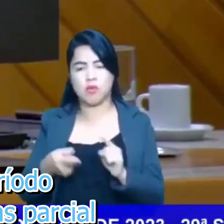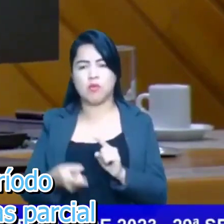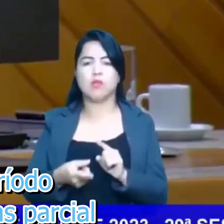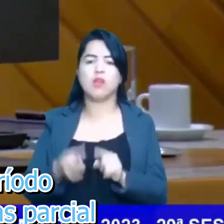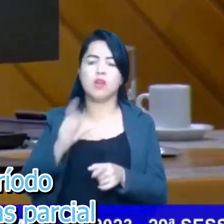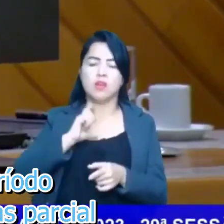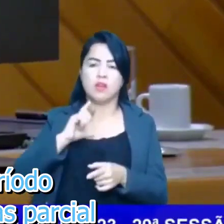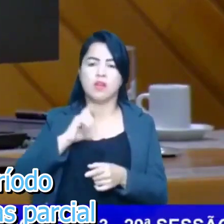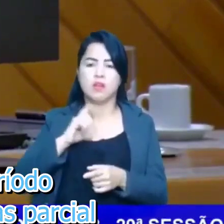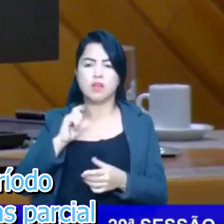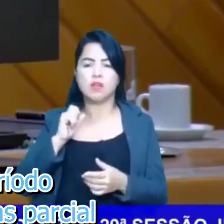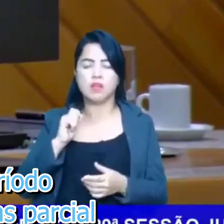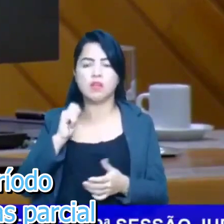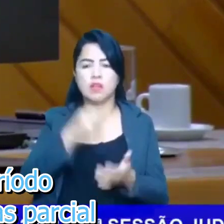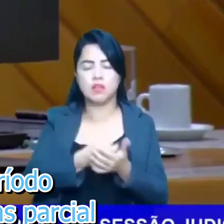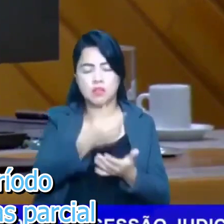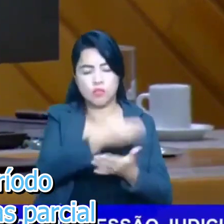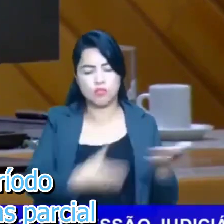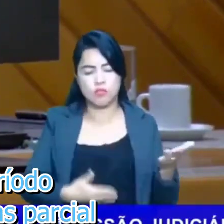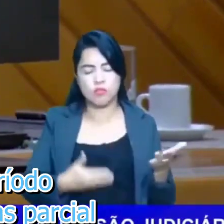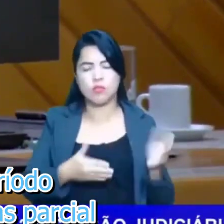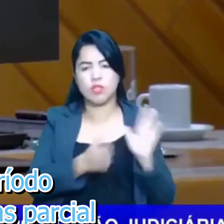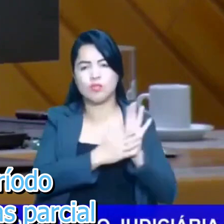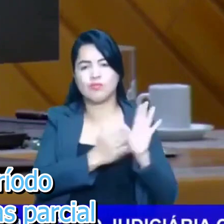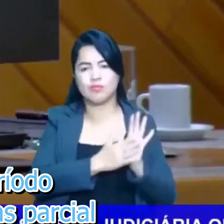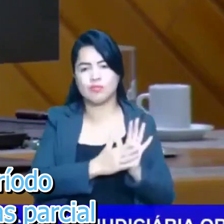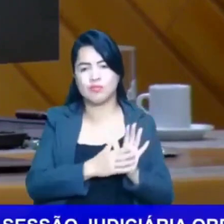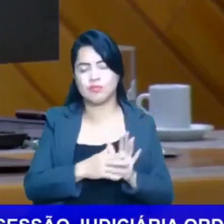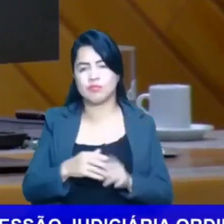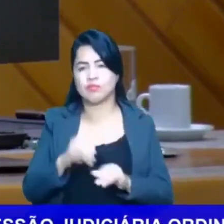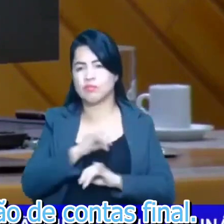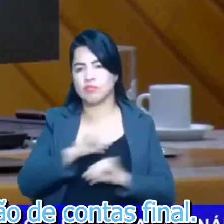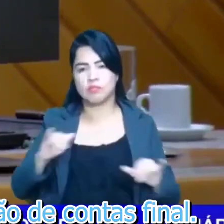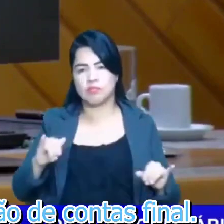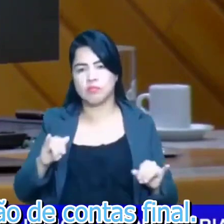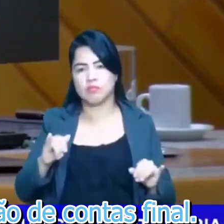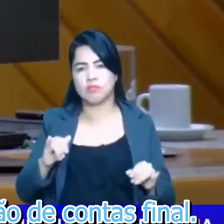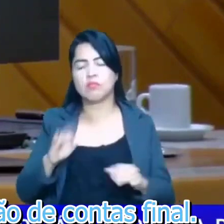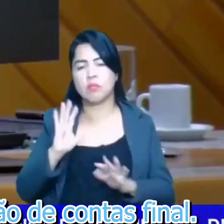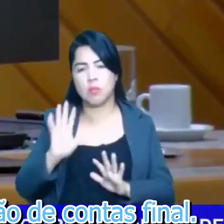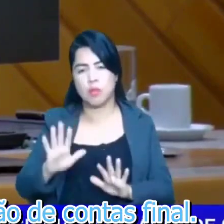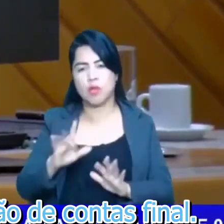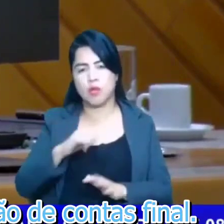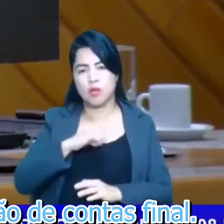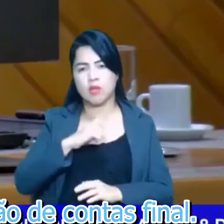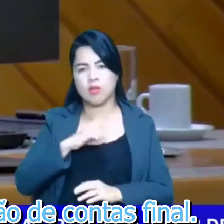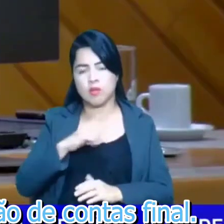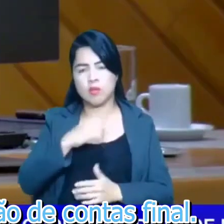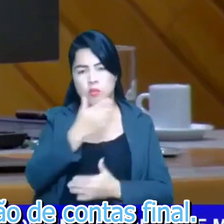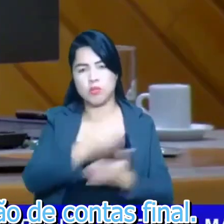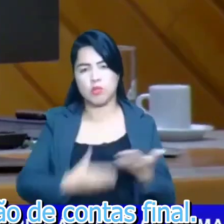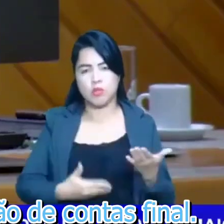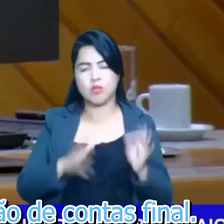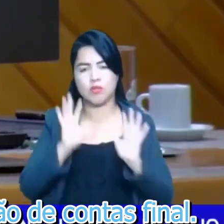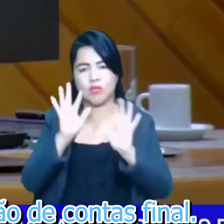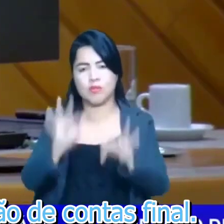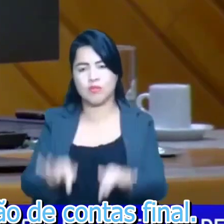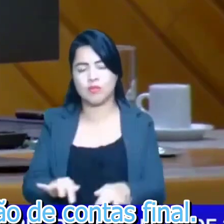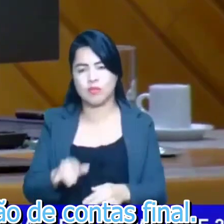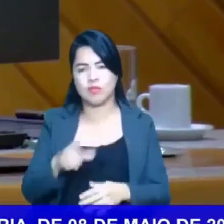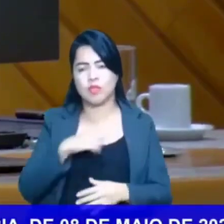à data inicial de entrega da prestação de contas parcial e não informados à época, mas somente informados na prestação de contas